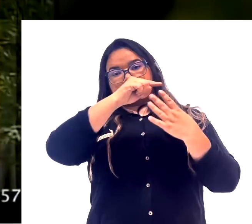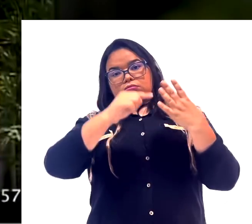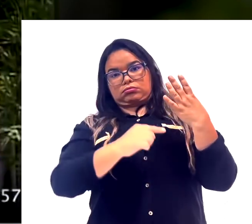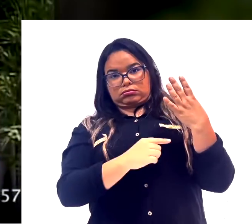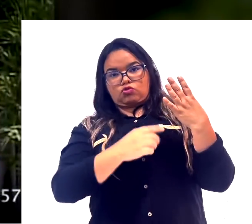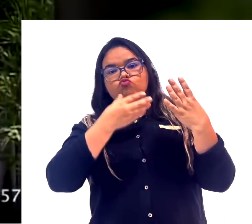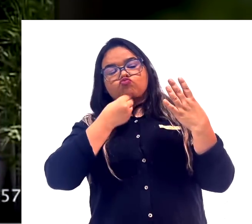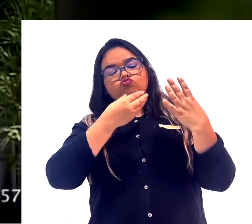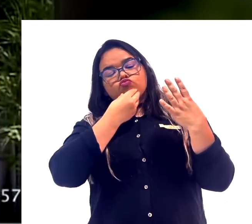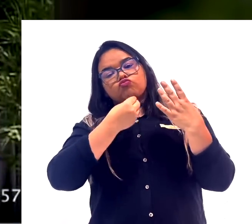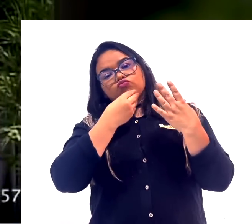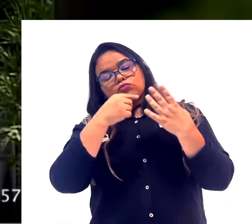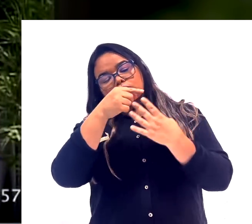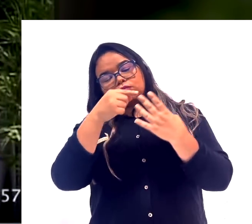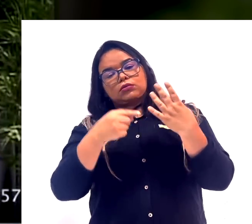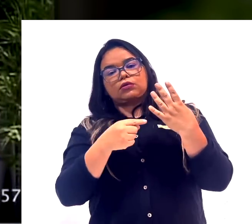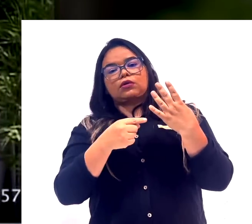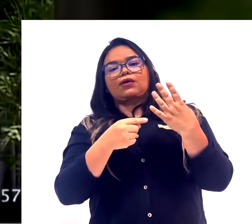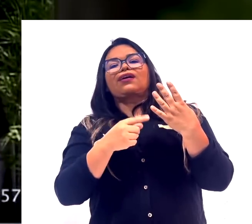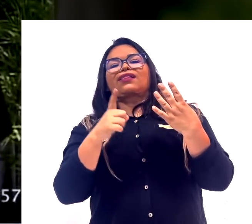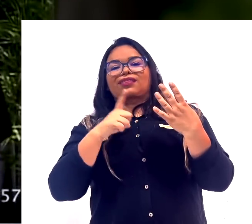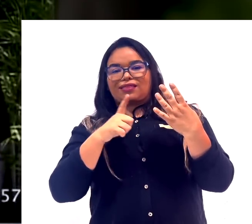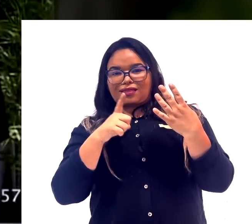divisão do reino grego em 4.